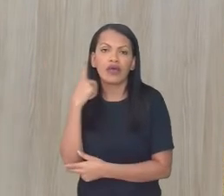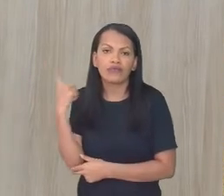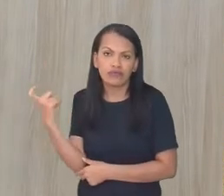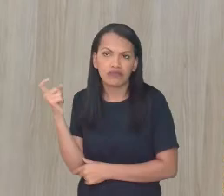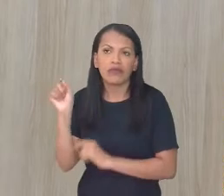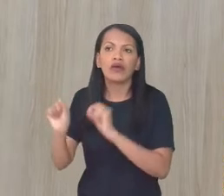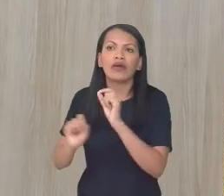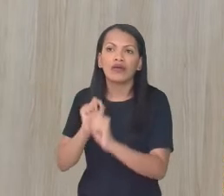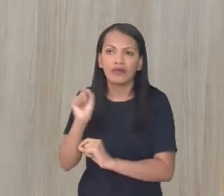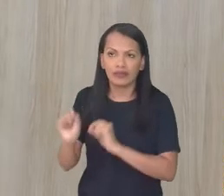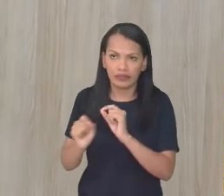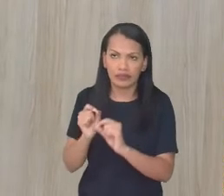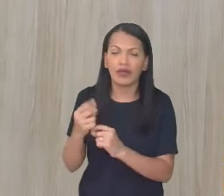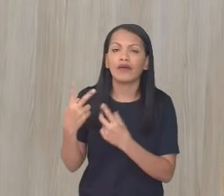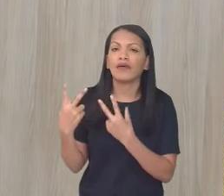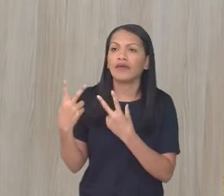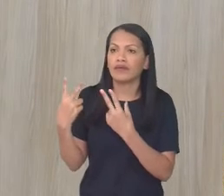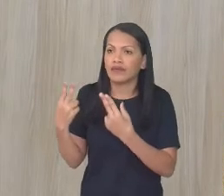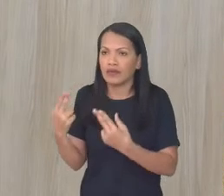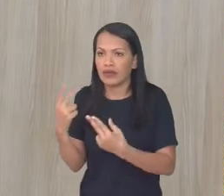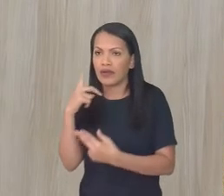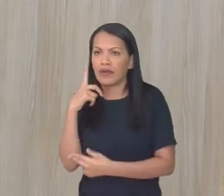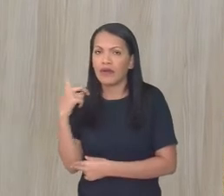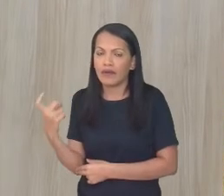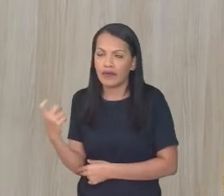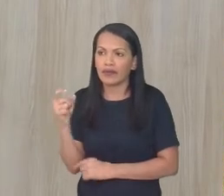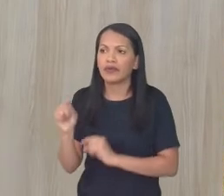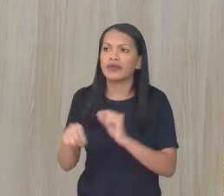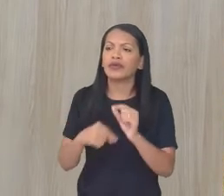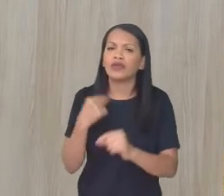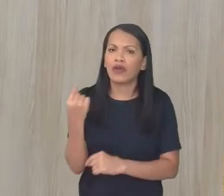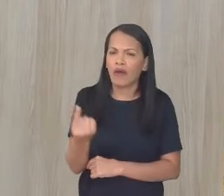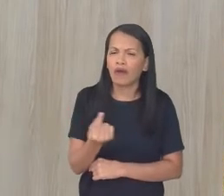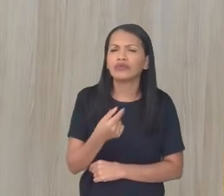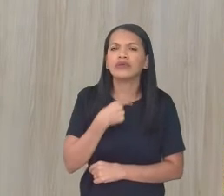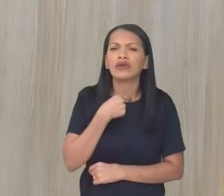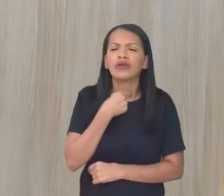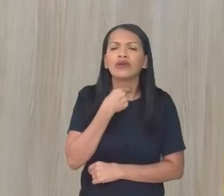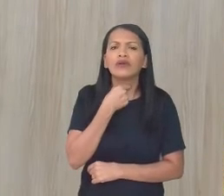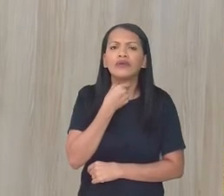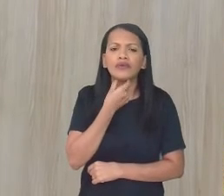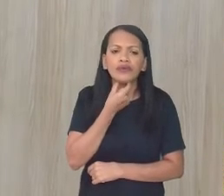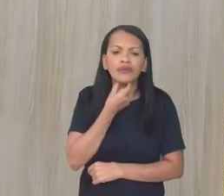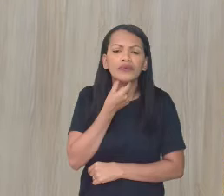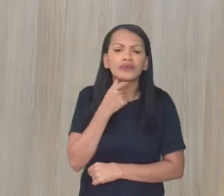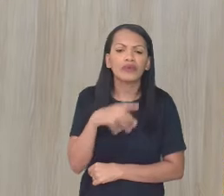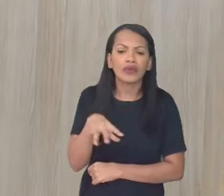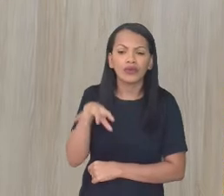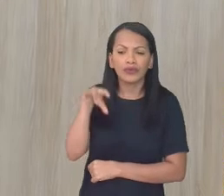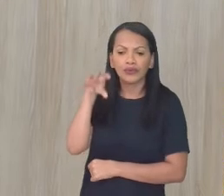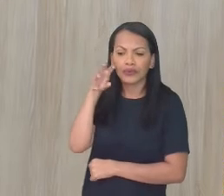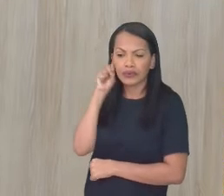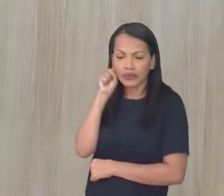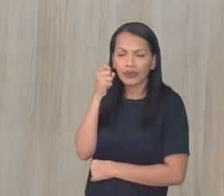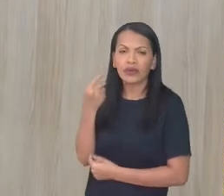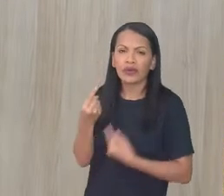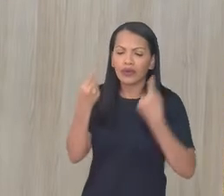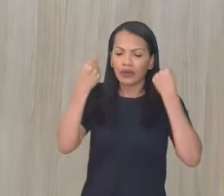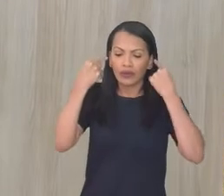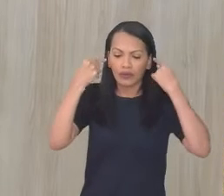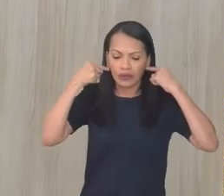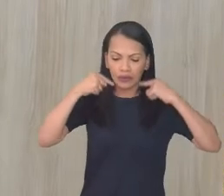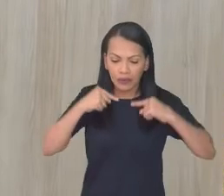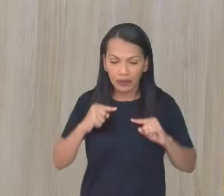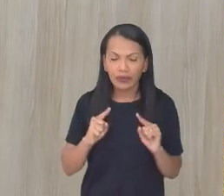tem a ver com o som, não é? Então, o nosso aparelho fonológico, não é? Que compõe, né, toda